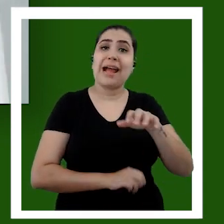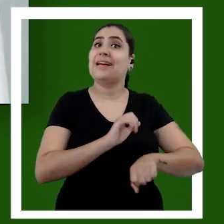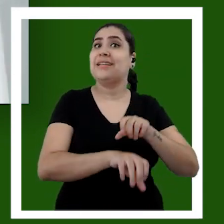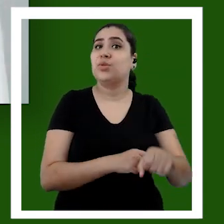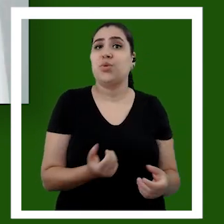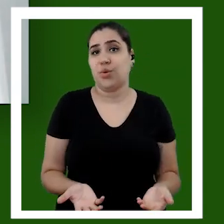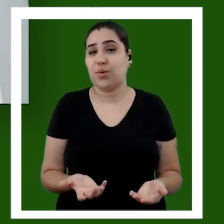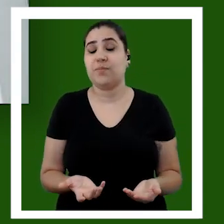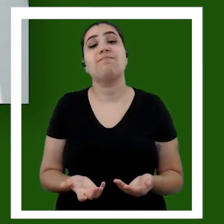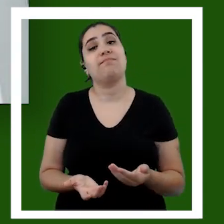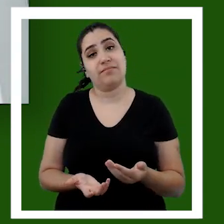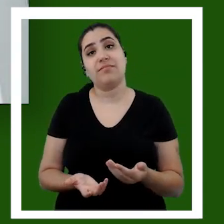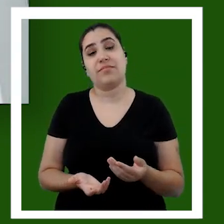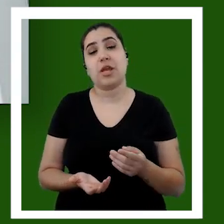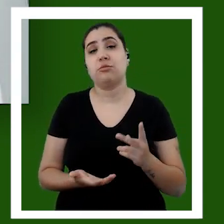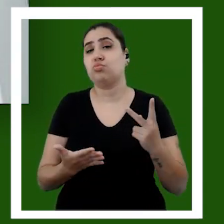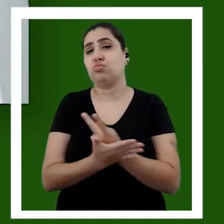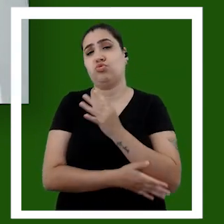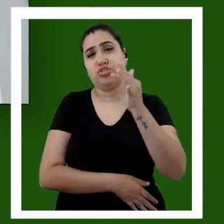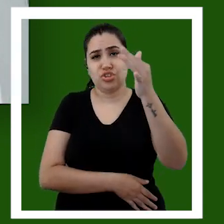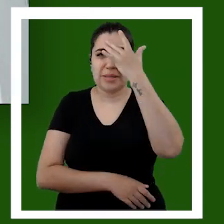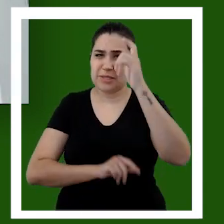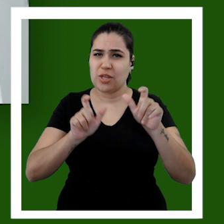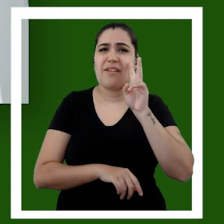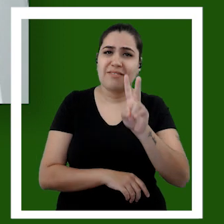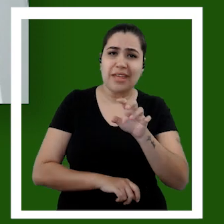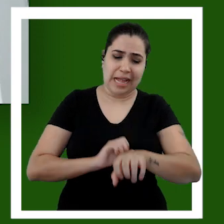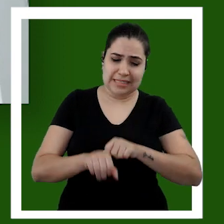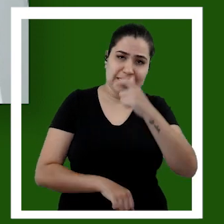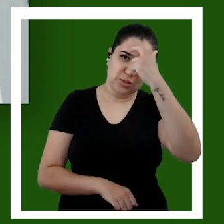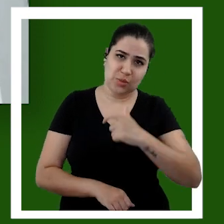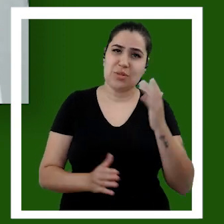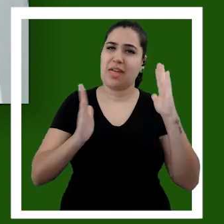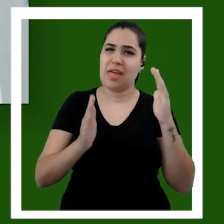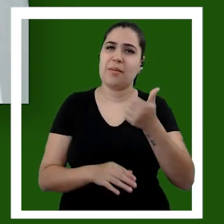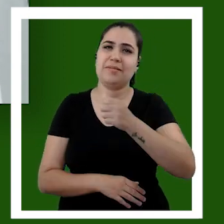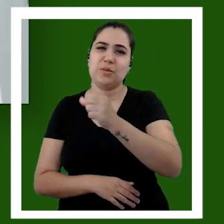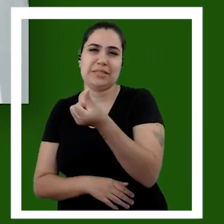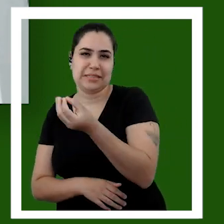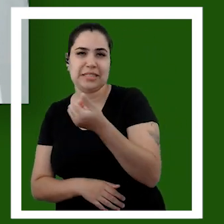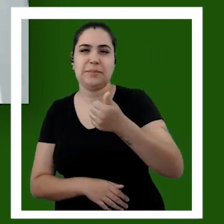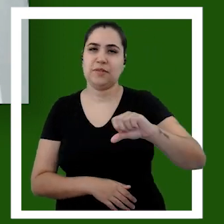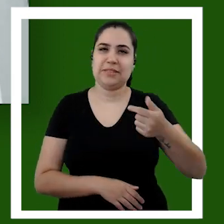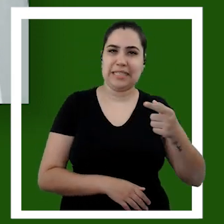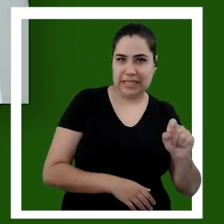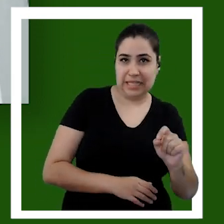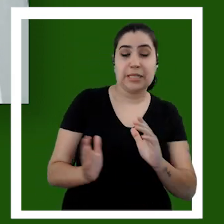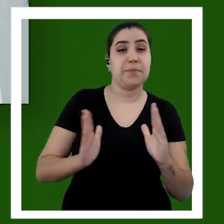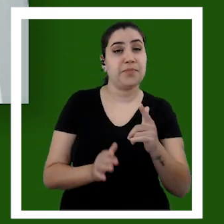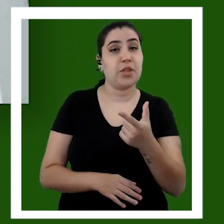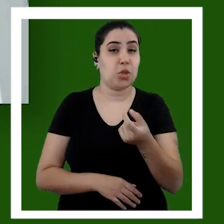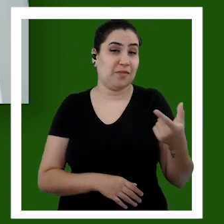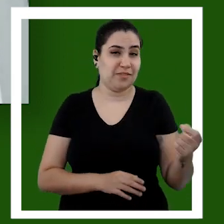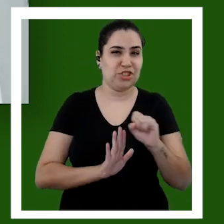era um catador também. Eu acho que um dia a pessoa vai ver que o catador mesmo da época de 60, 70 e